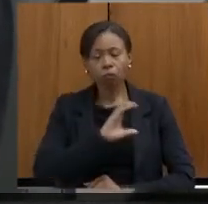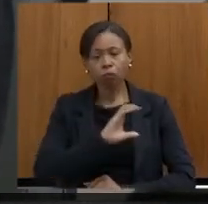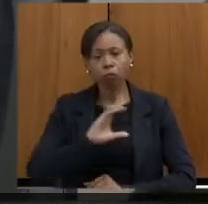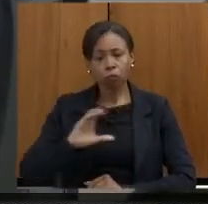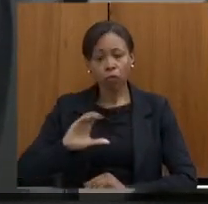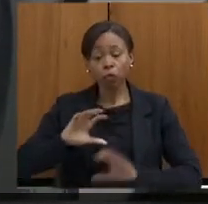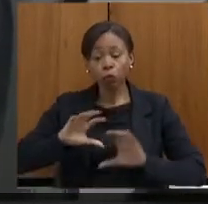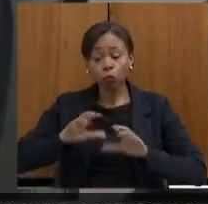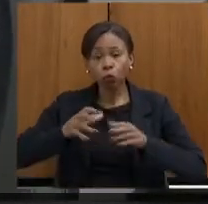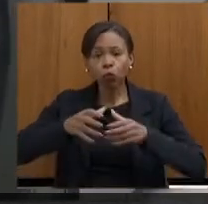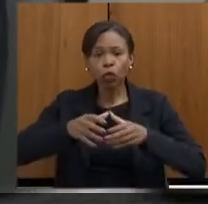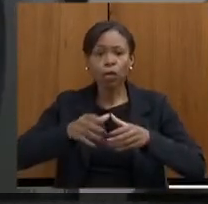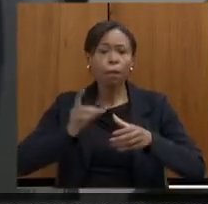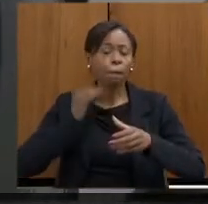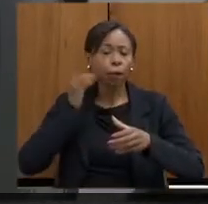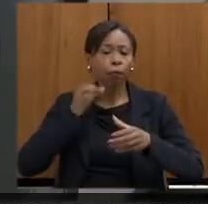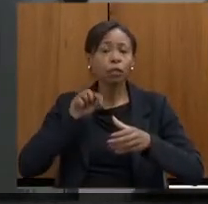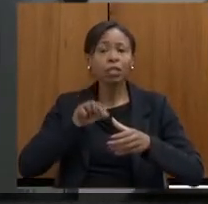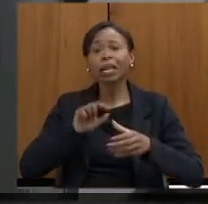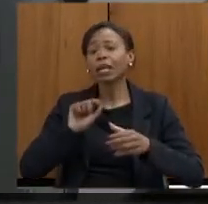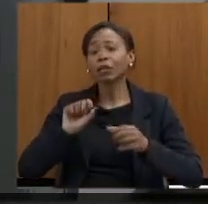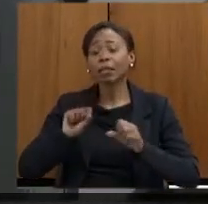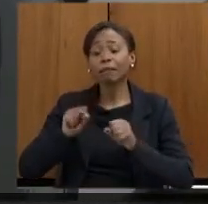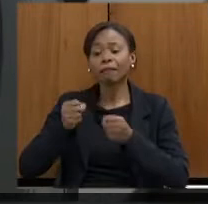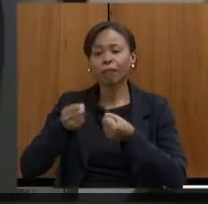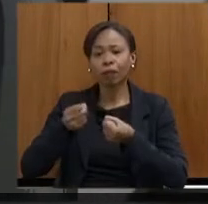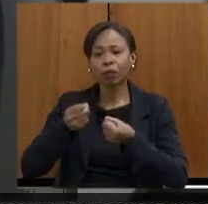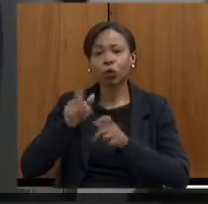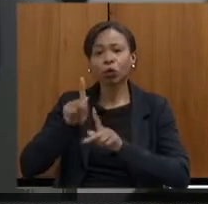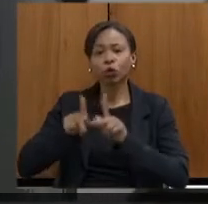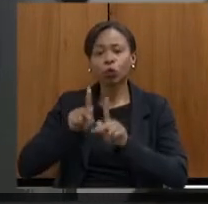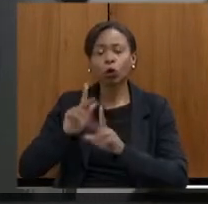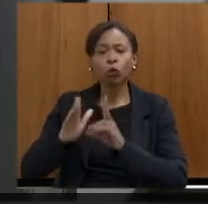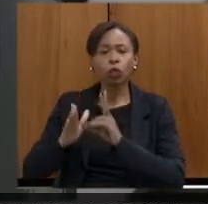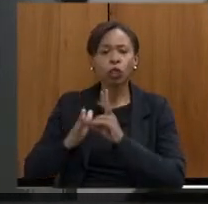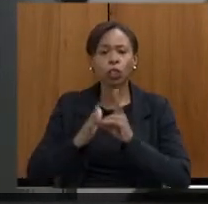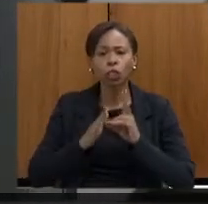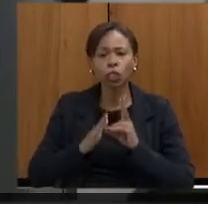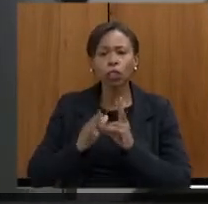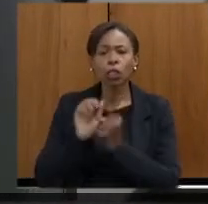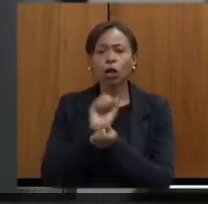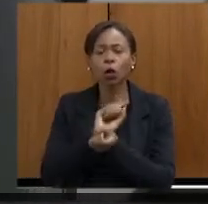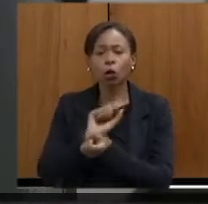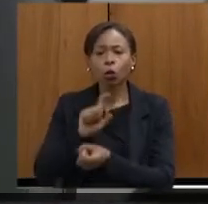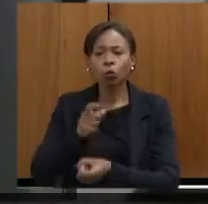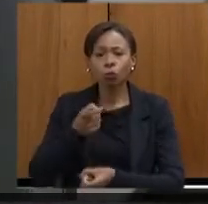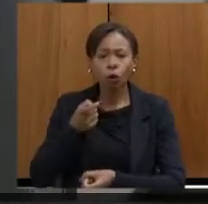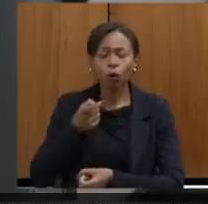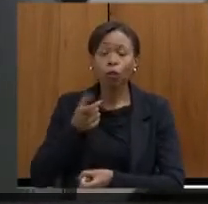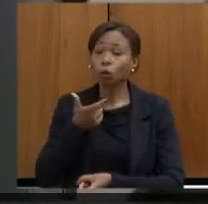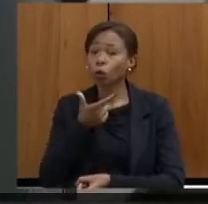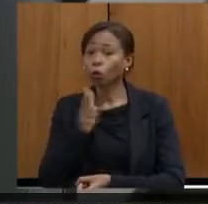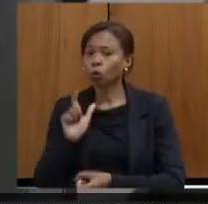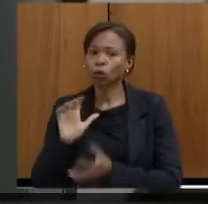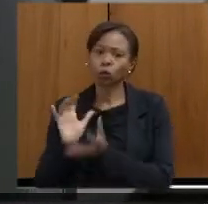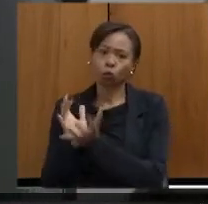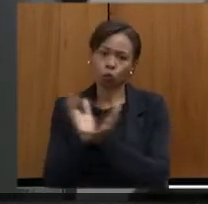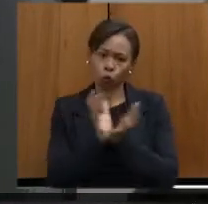Frente Parlamentar em Defesa dos Povos Indígenas, Quilombolas e demais comunidades